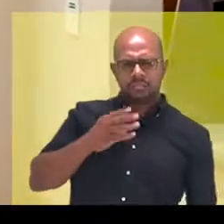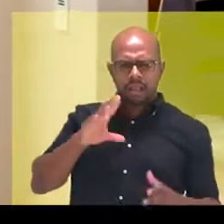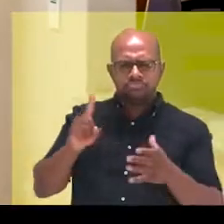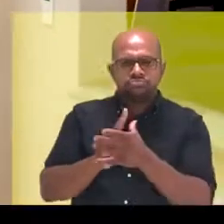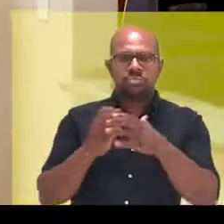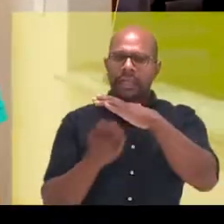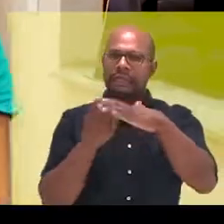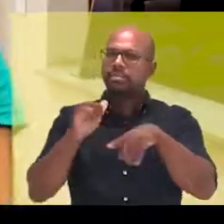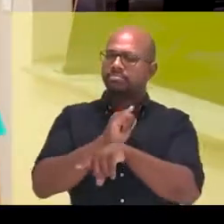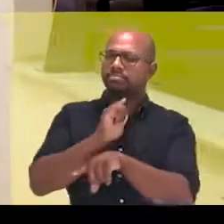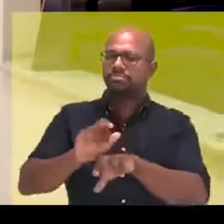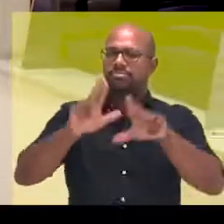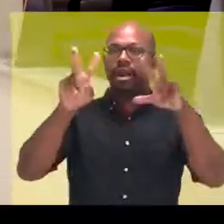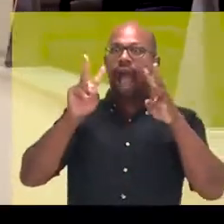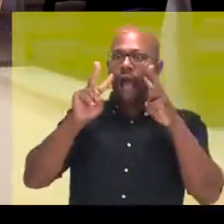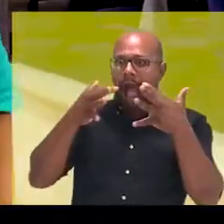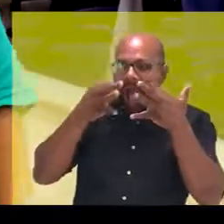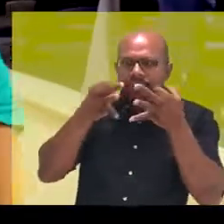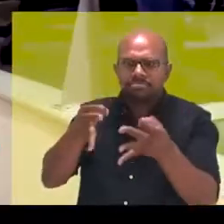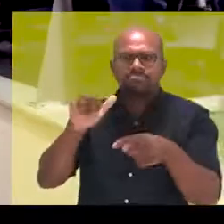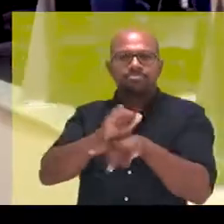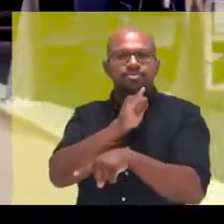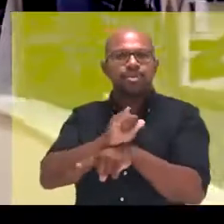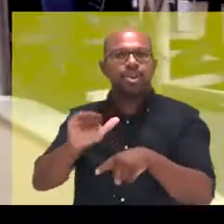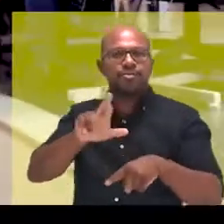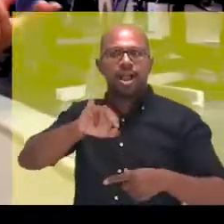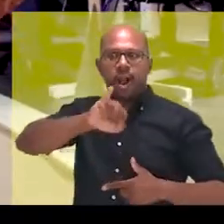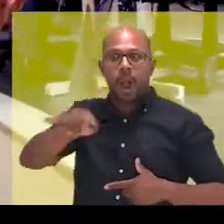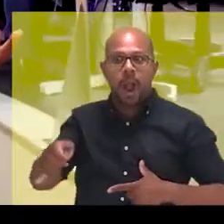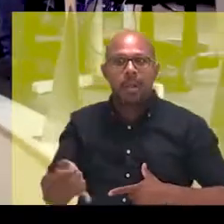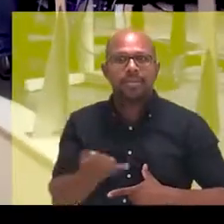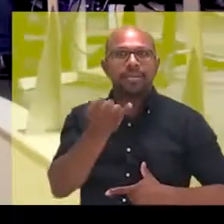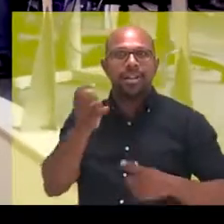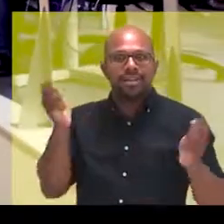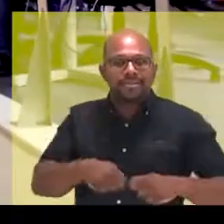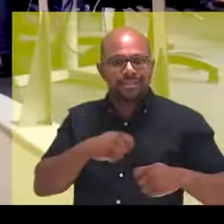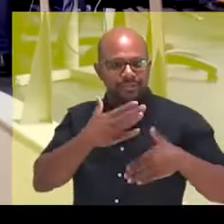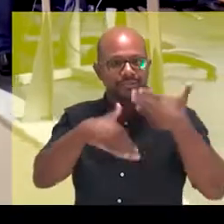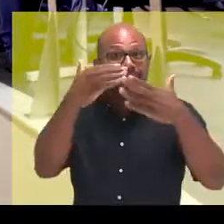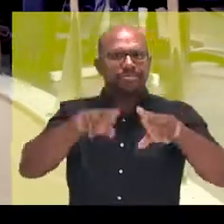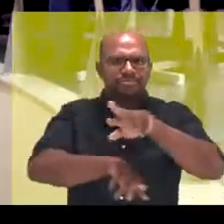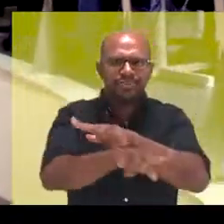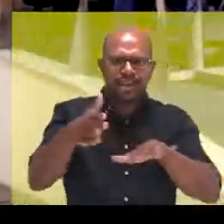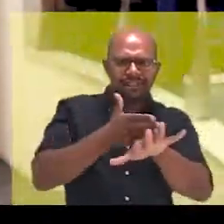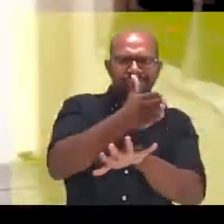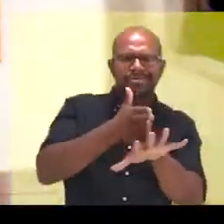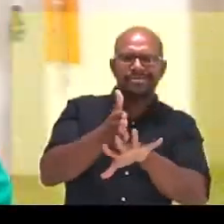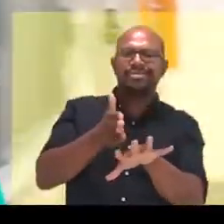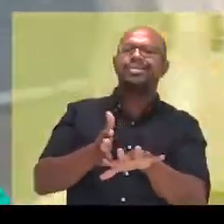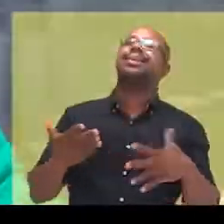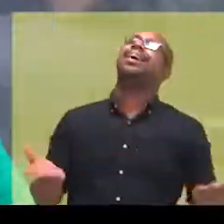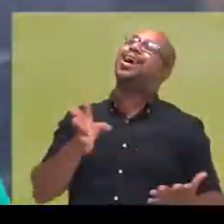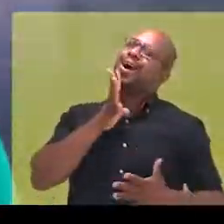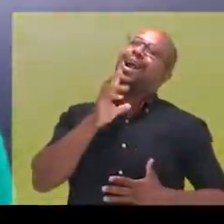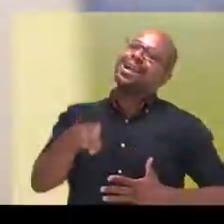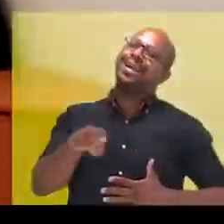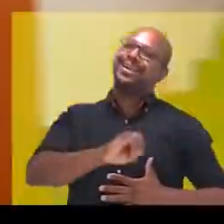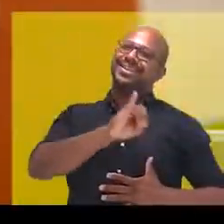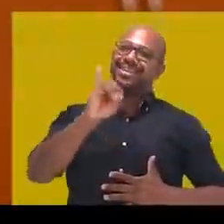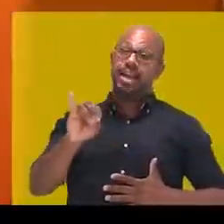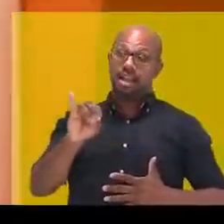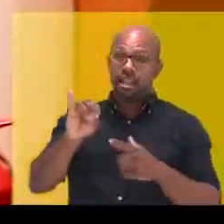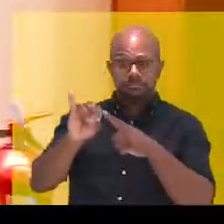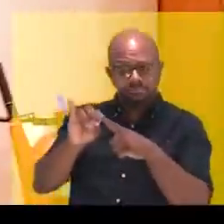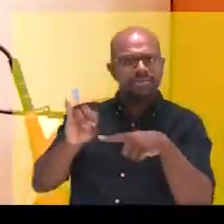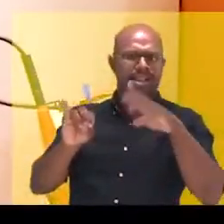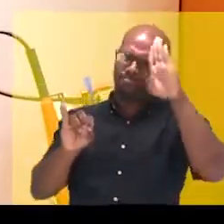parte de uma empresa dinâmica, atenta às inovações e com oportunidades de desenvolvimento em diferentes áreas? Conheça a Oi!